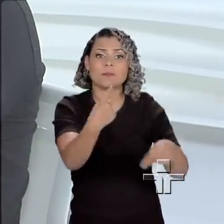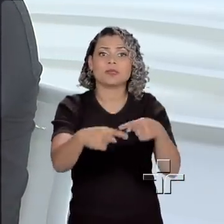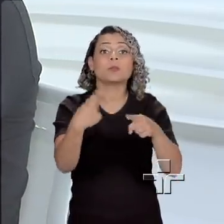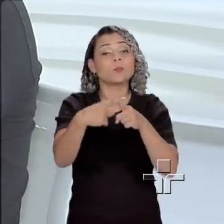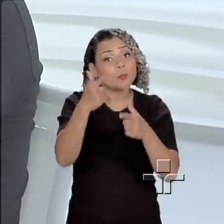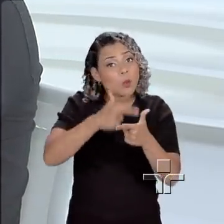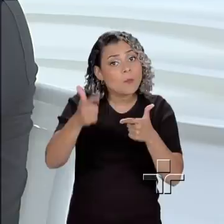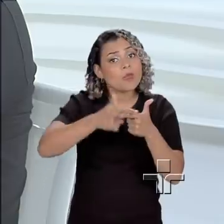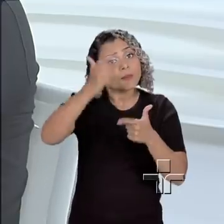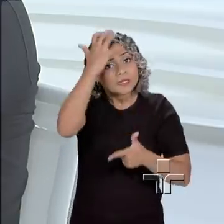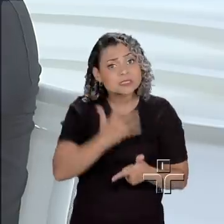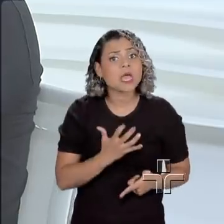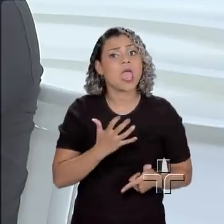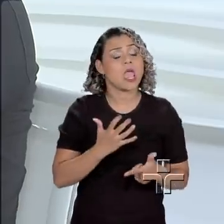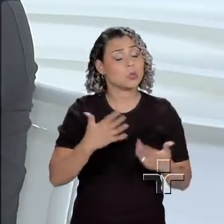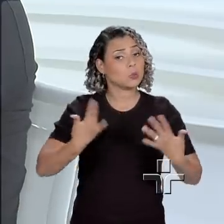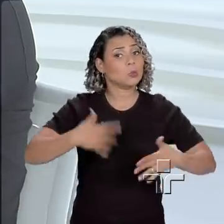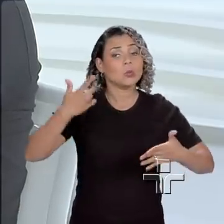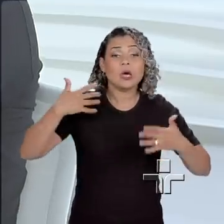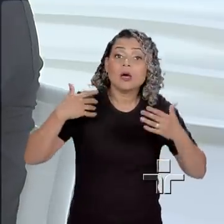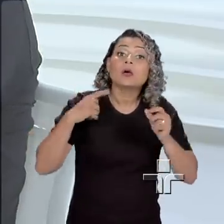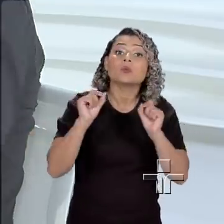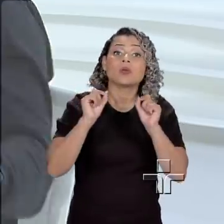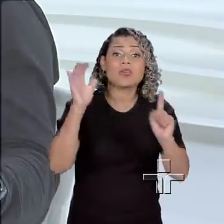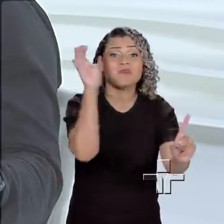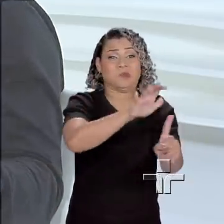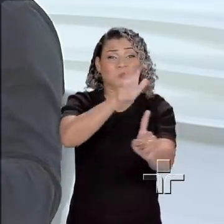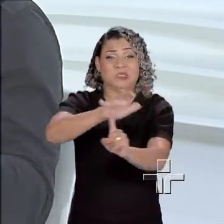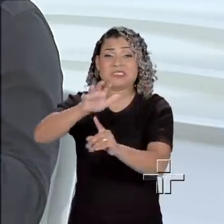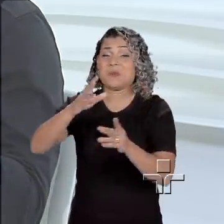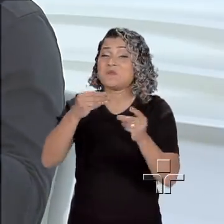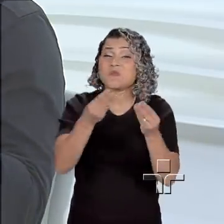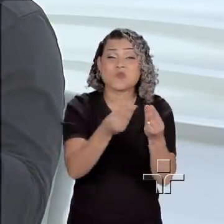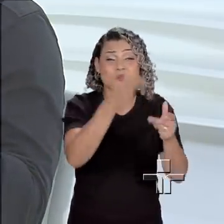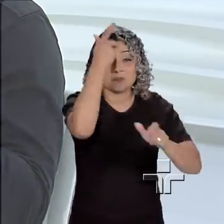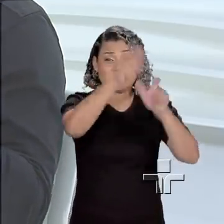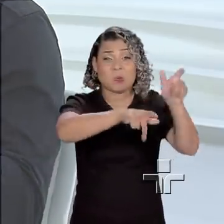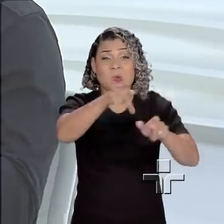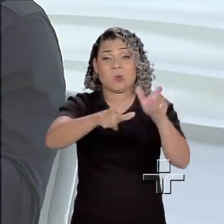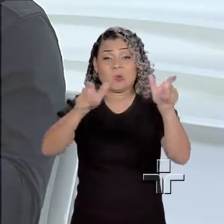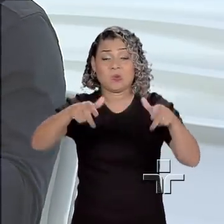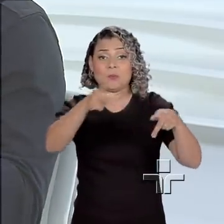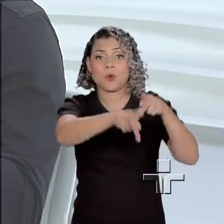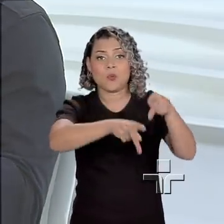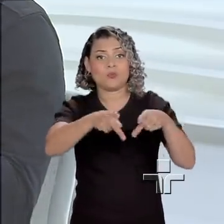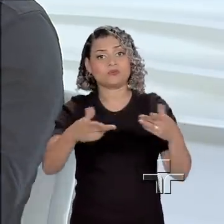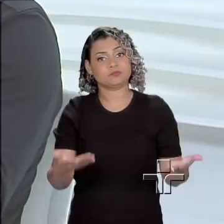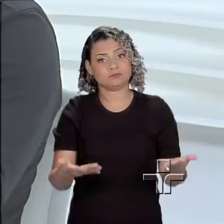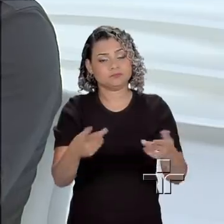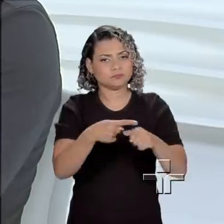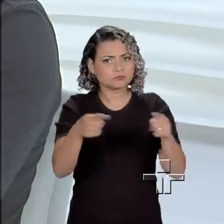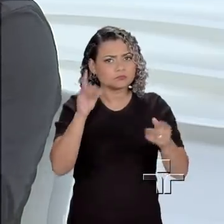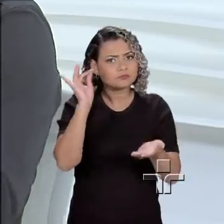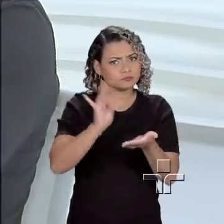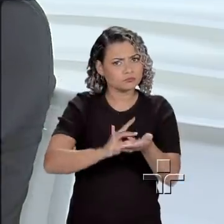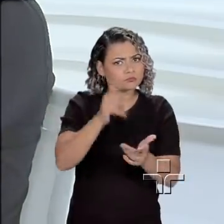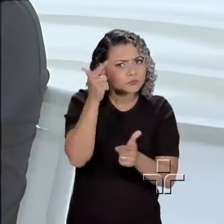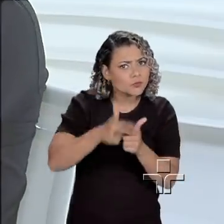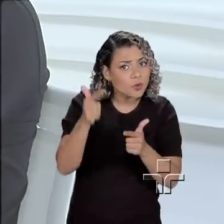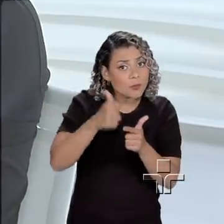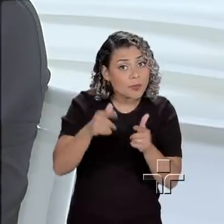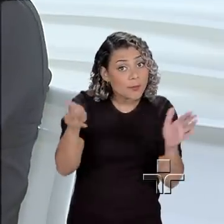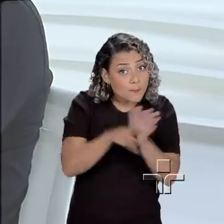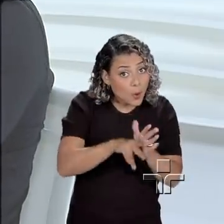grave, profundo, dramático, que afeta muita gente. Mas esse não é um problema